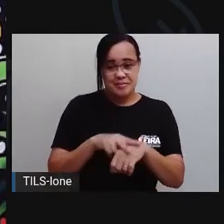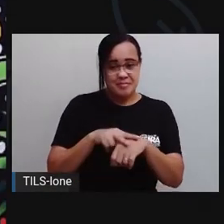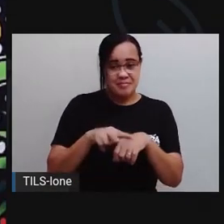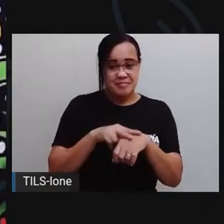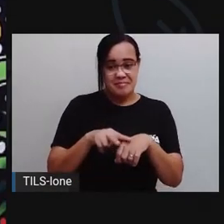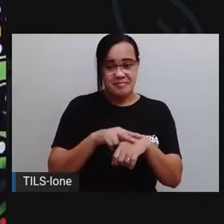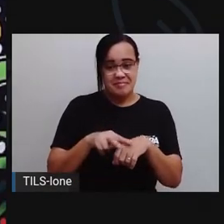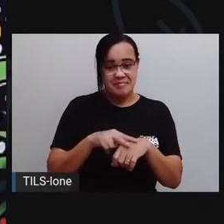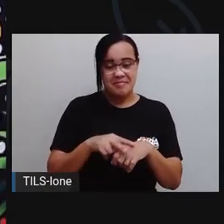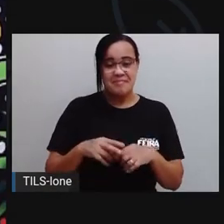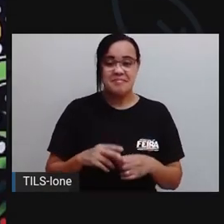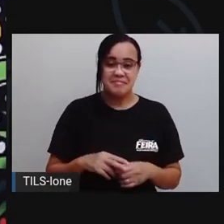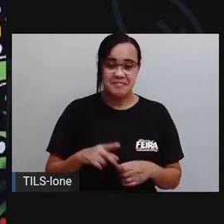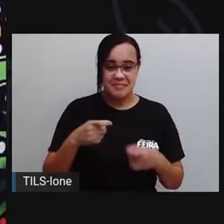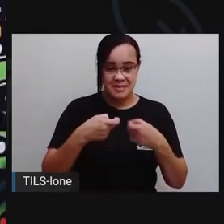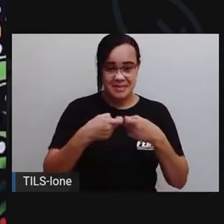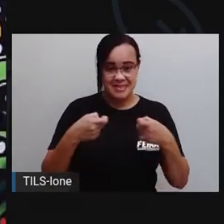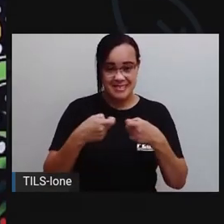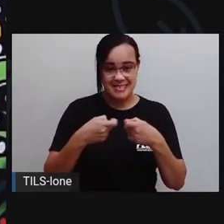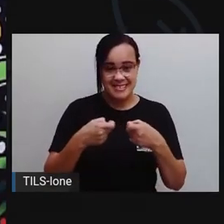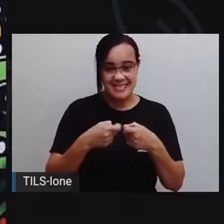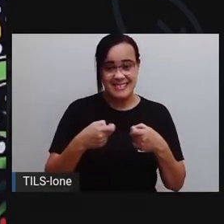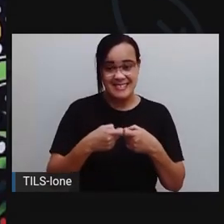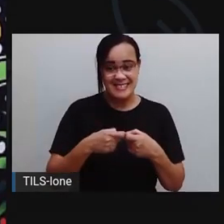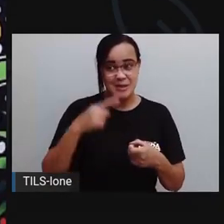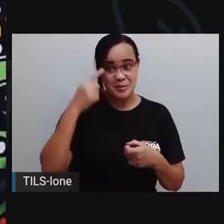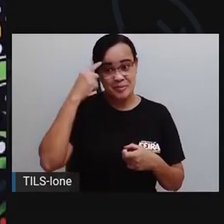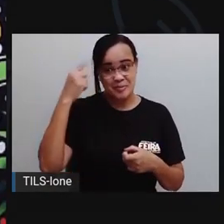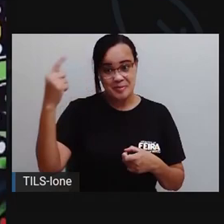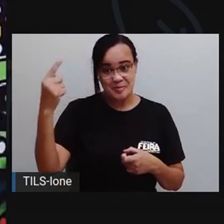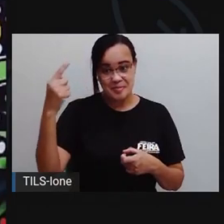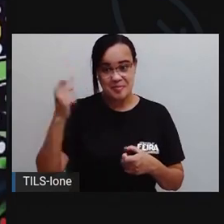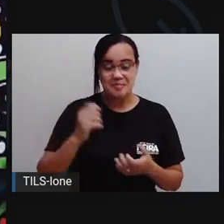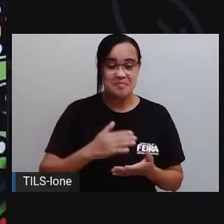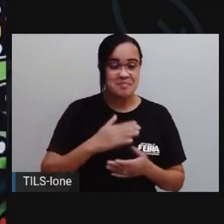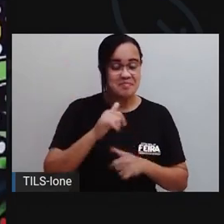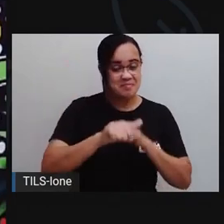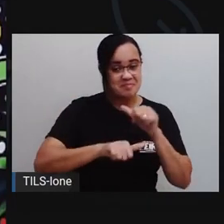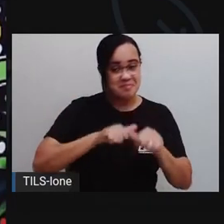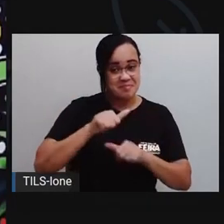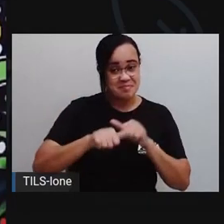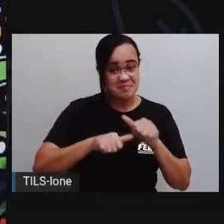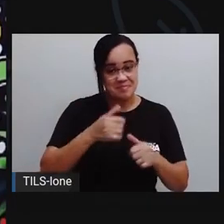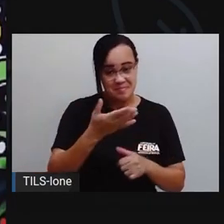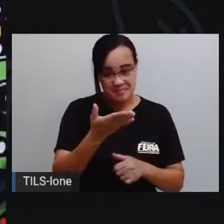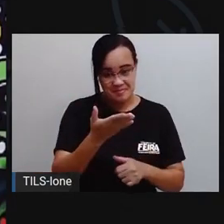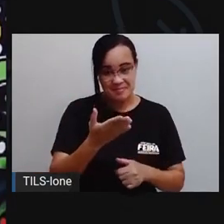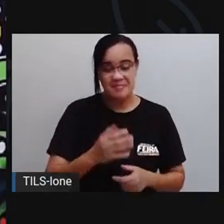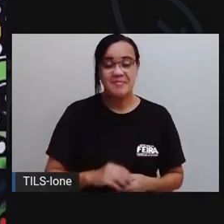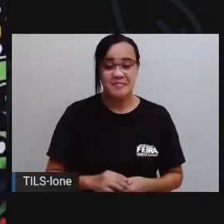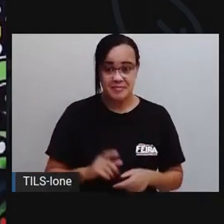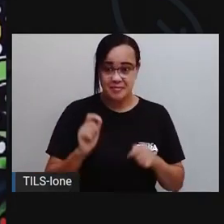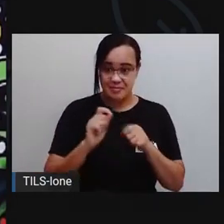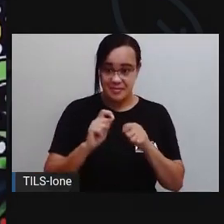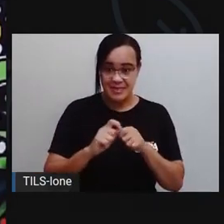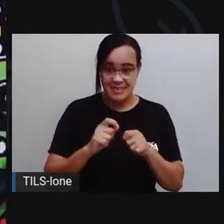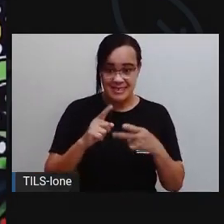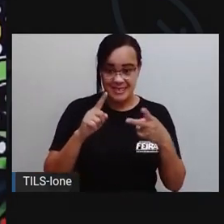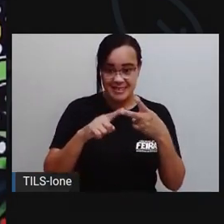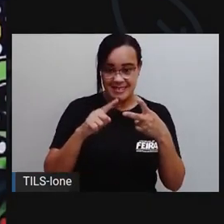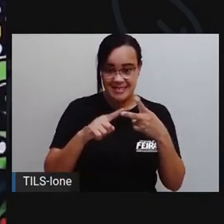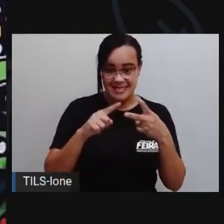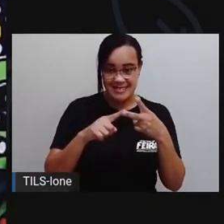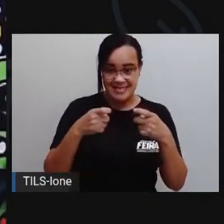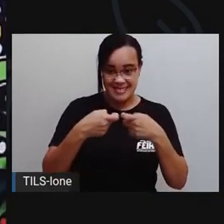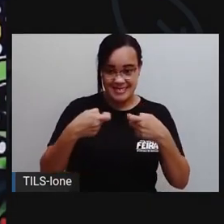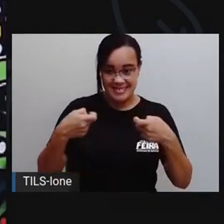tomando esse formato. A Pró tinha uma ideia inicial e acabou assim. Certo? Vamos fazer a outra? A do